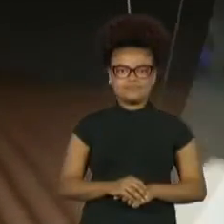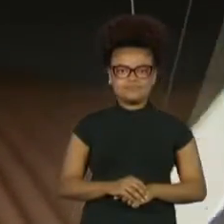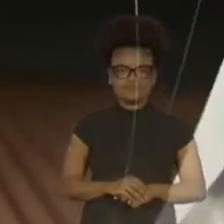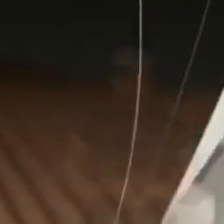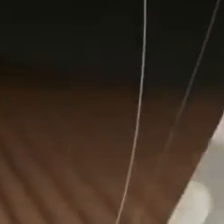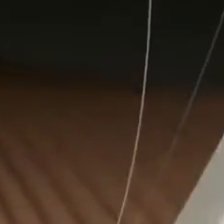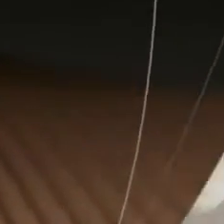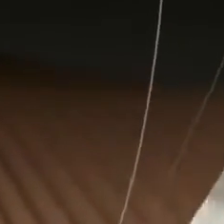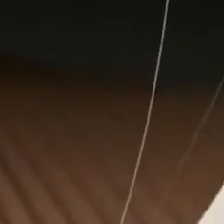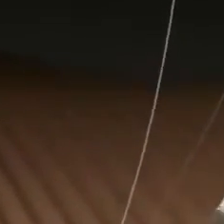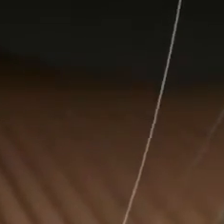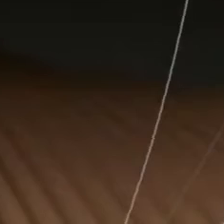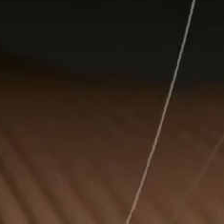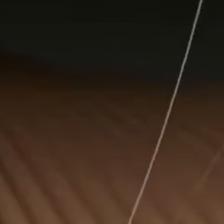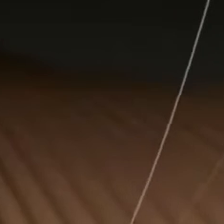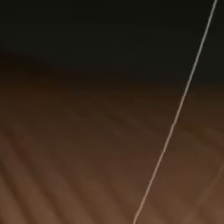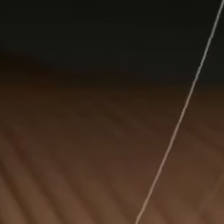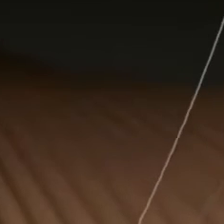Música